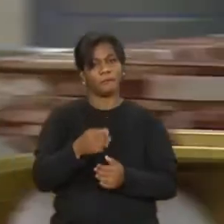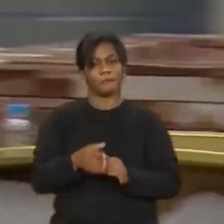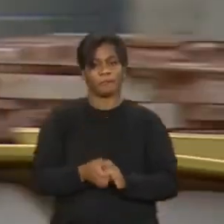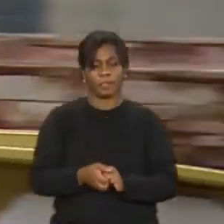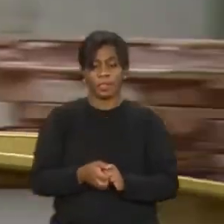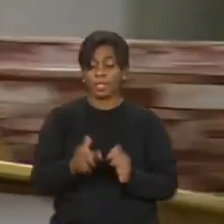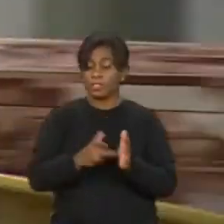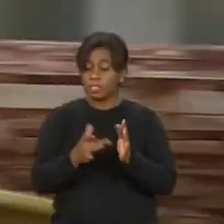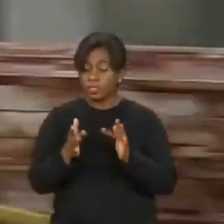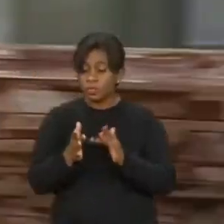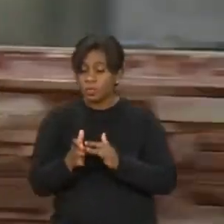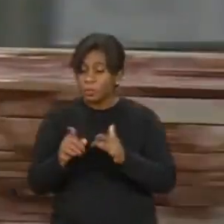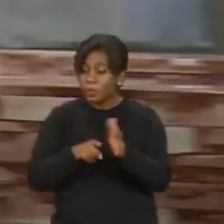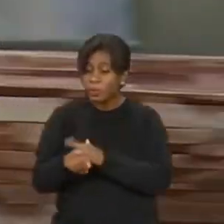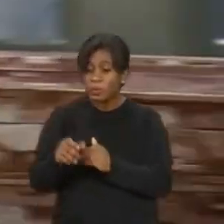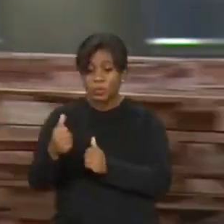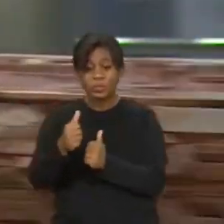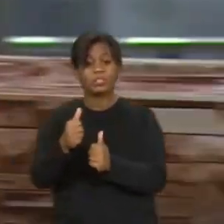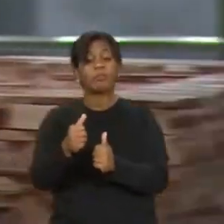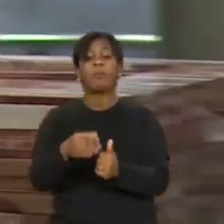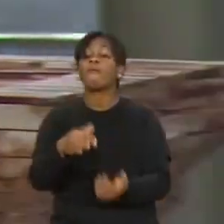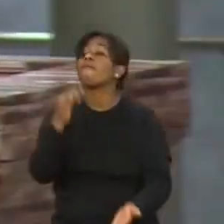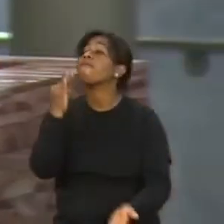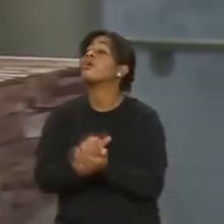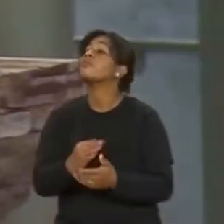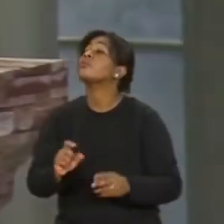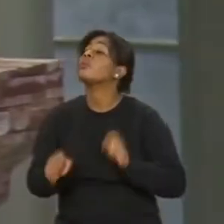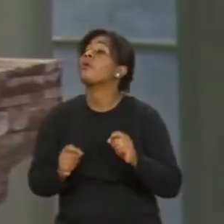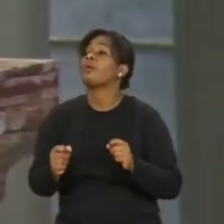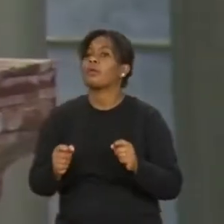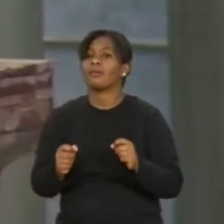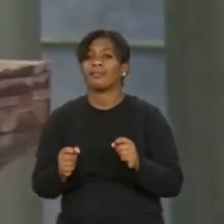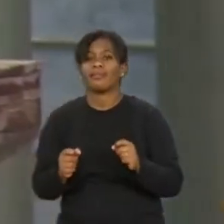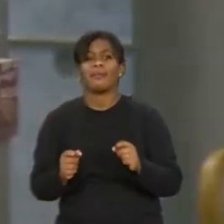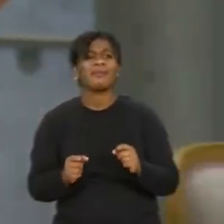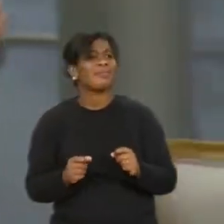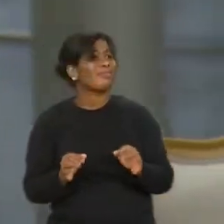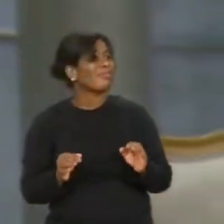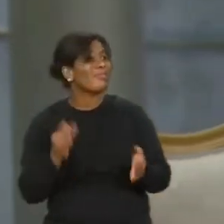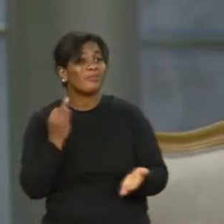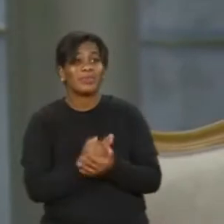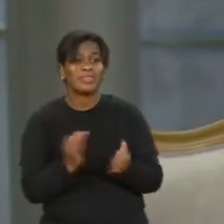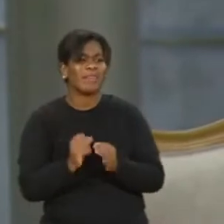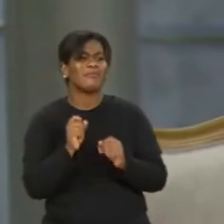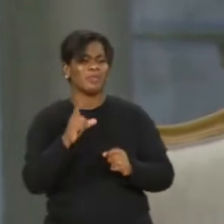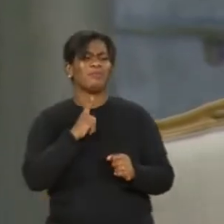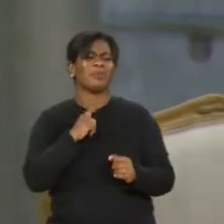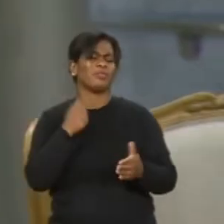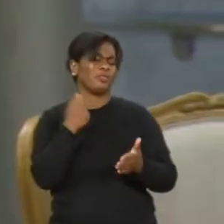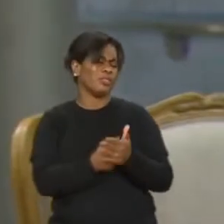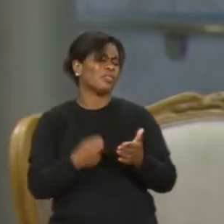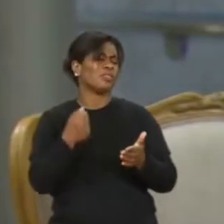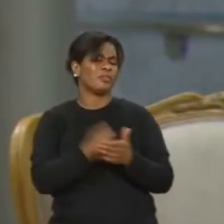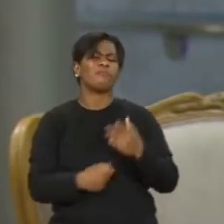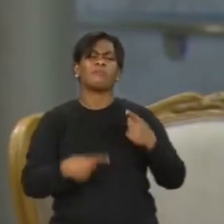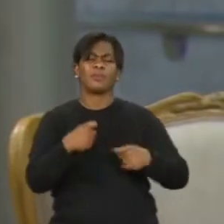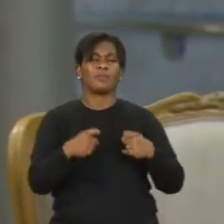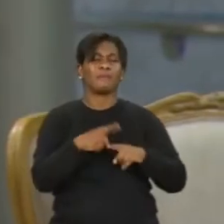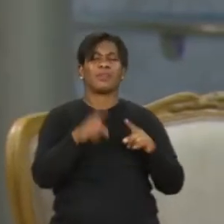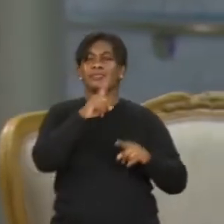vem cá, faltou o quê? Porque não falta. Você pode passar luta, você pode passar guerras, mas Deus sempre vai permanecer